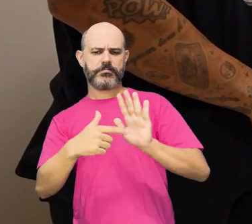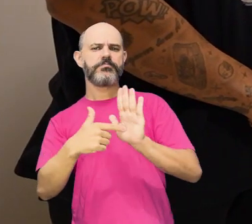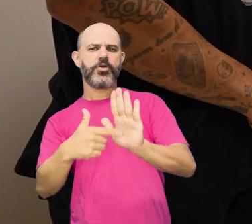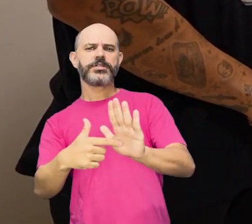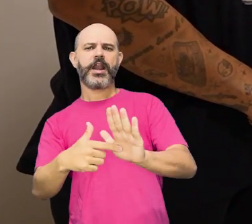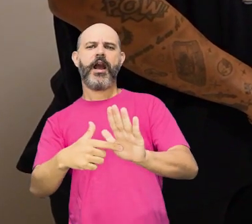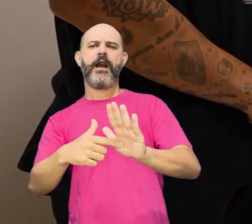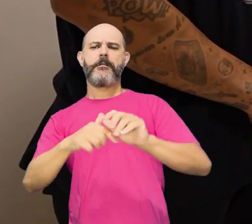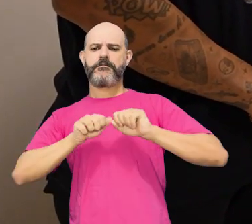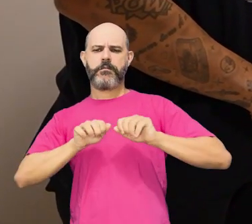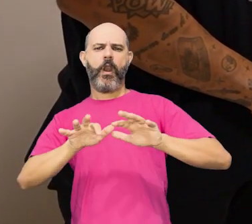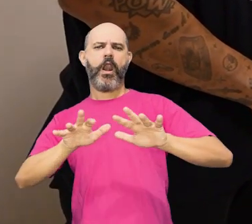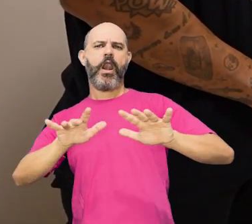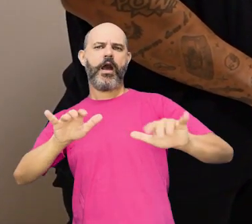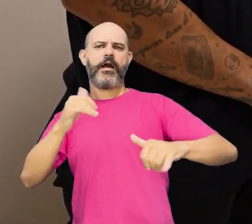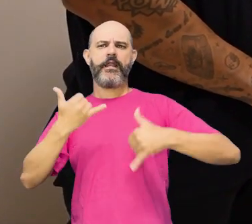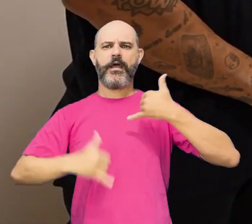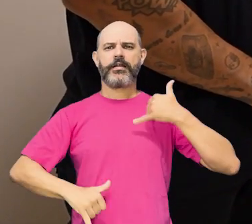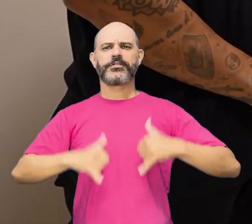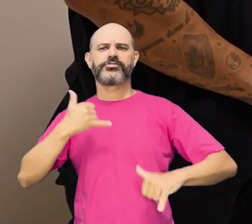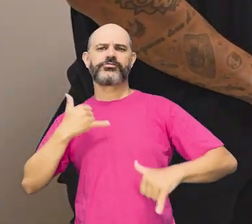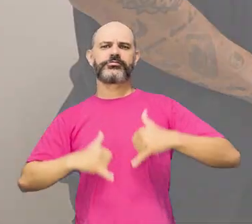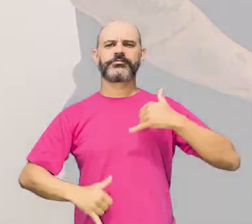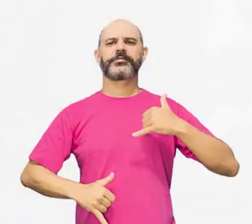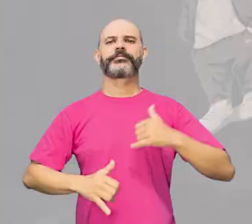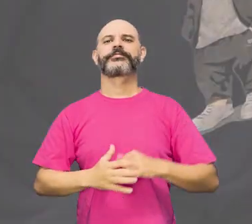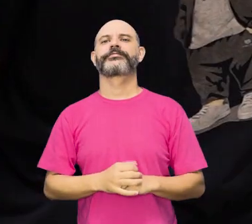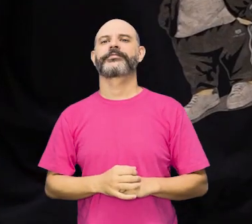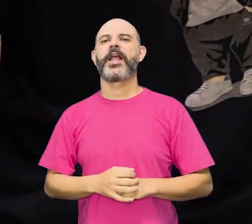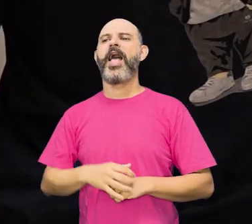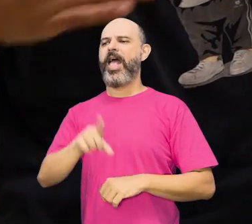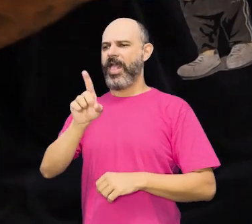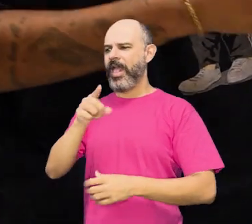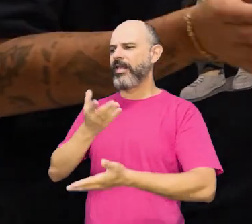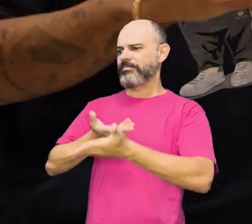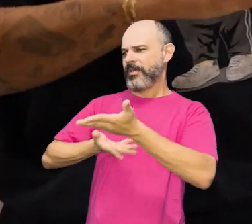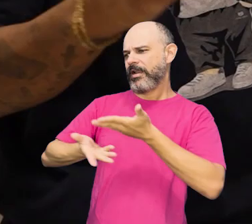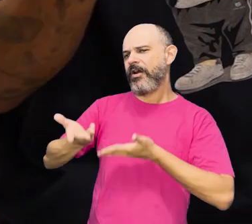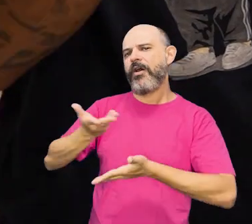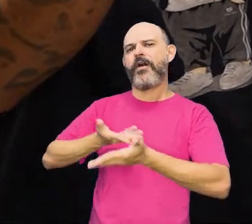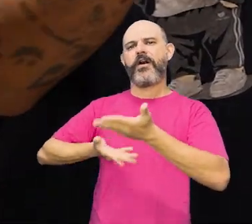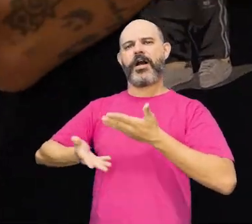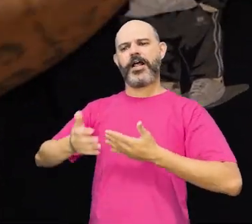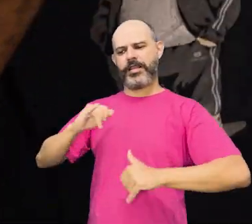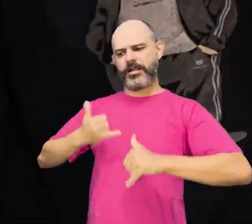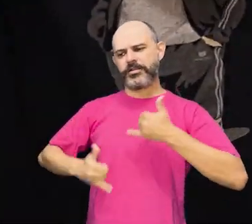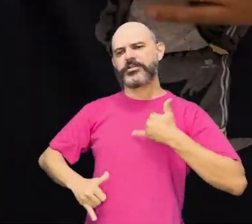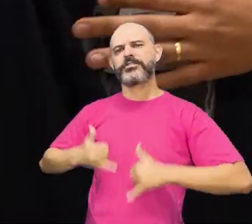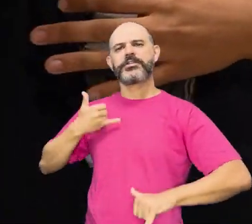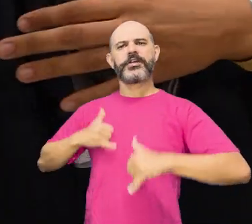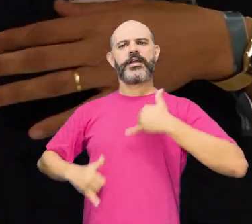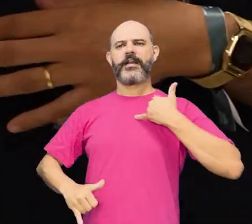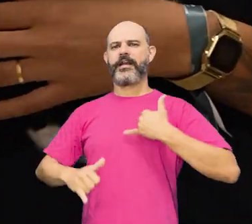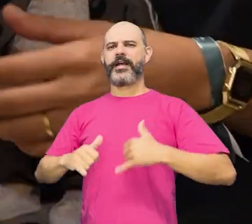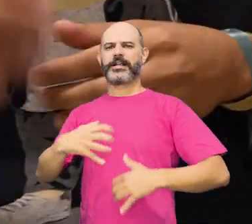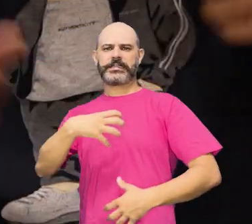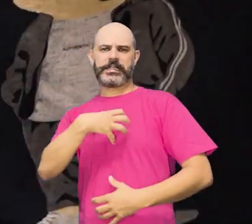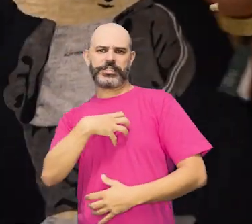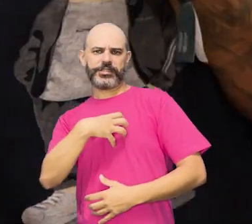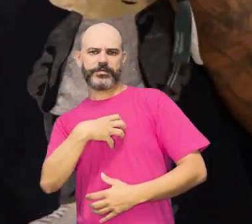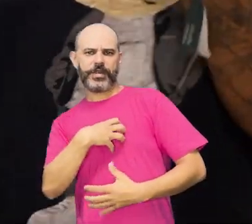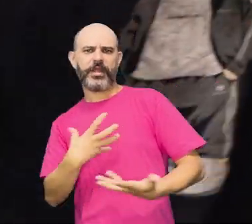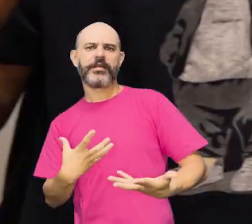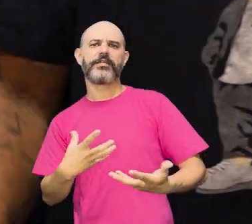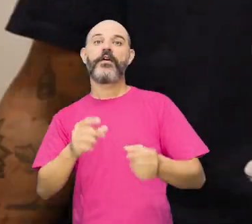transmitir uma energia legal, o pessoal também responde bacana com a gente. Dança é uma troca de energia, é uma troca de sentimentos, e a gente